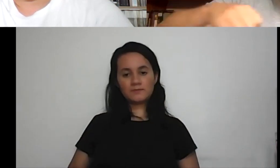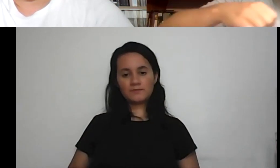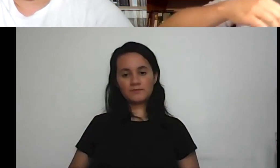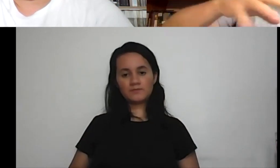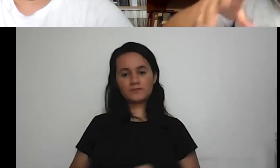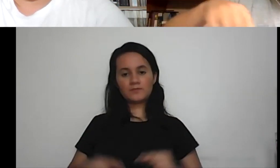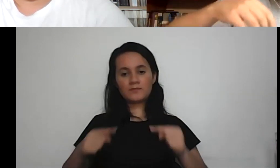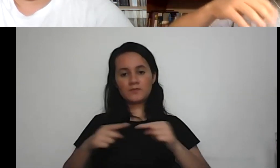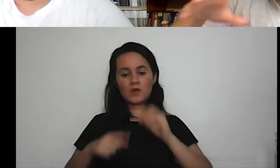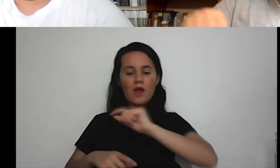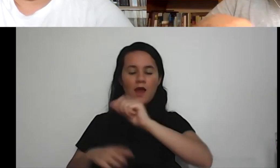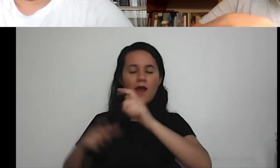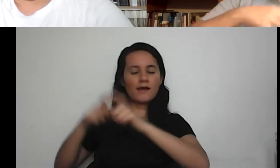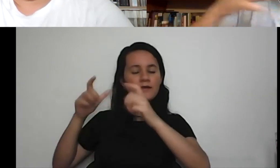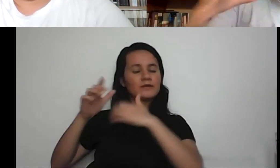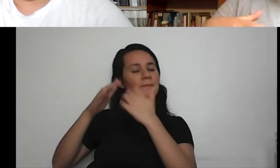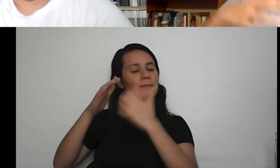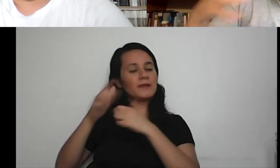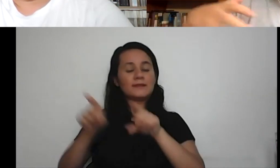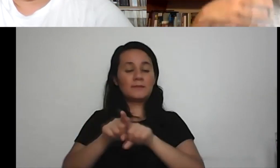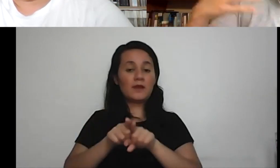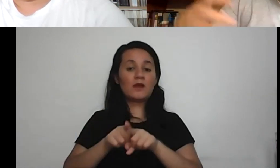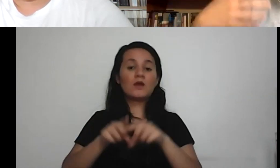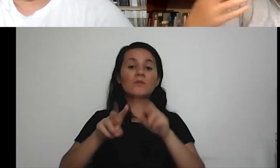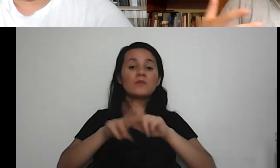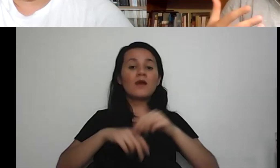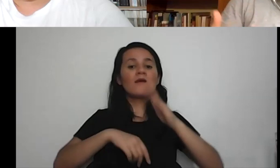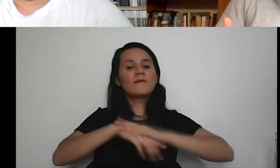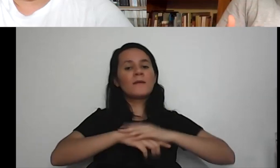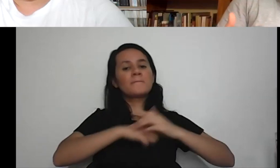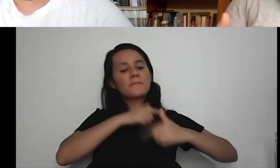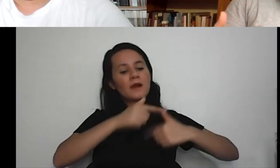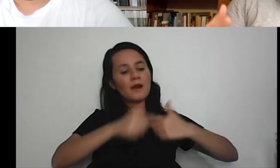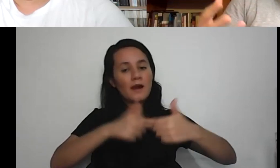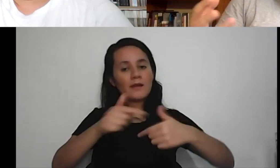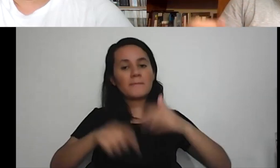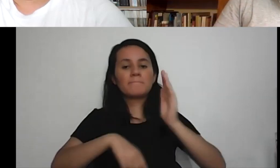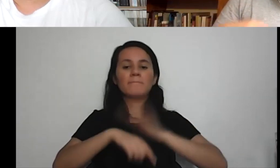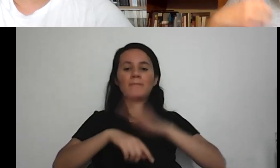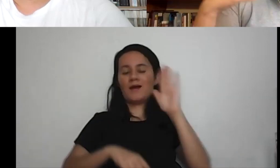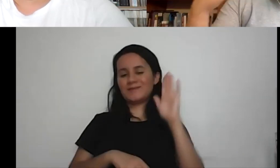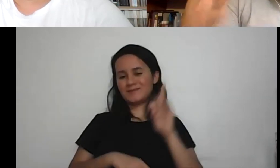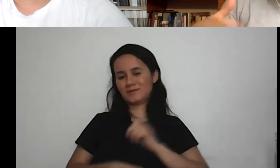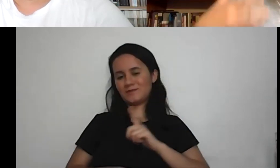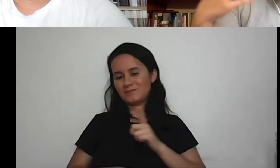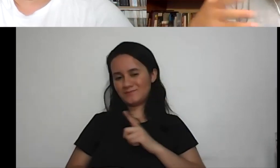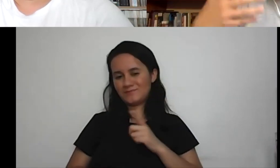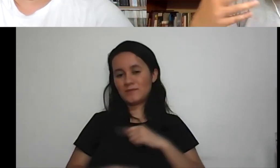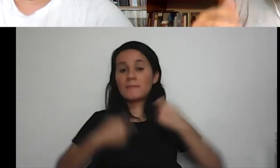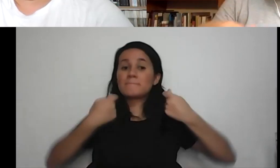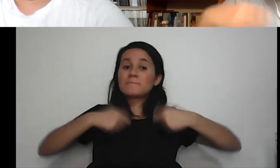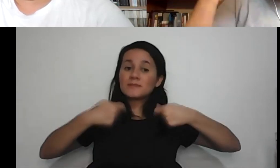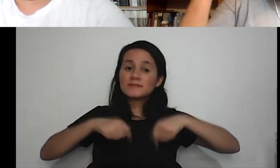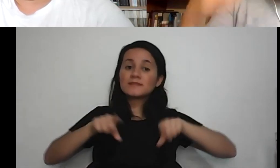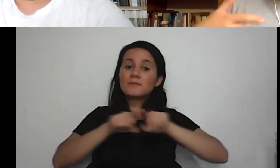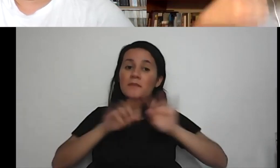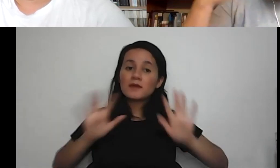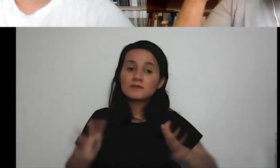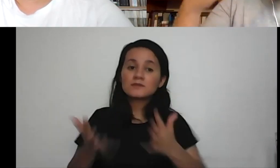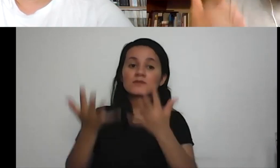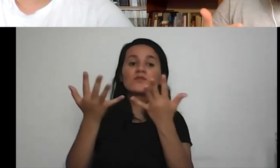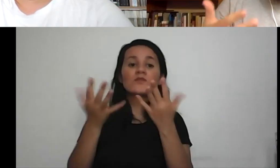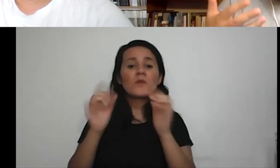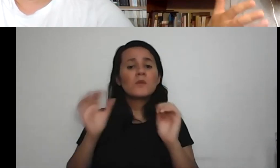dessas grandes editoras, etc., que vem fazendo esse trabalho braçal há muito mais tempo. Né? E que precisam ser incentivadas para